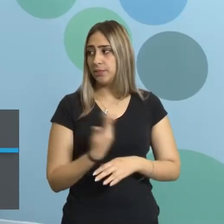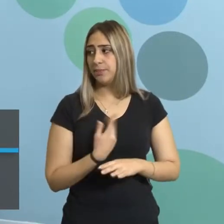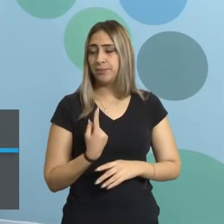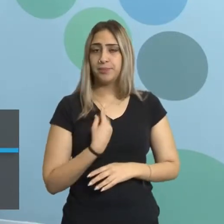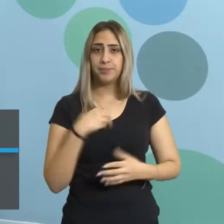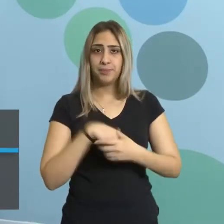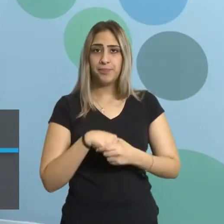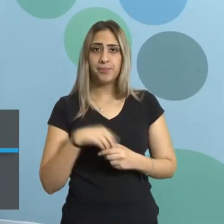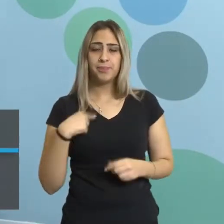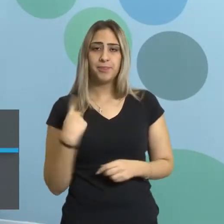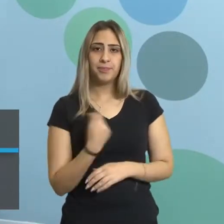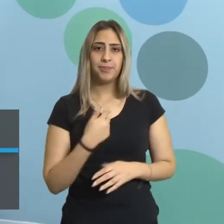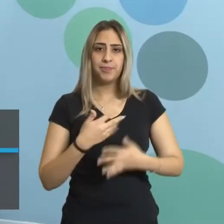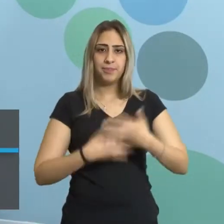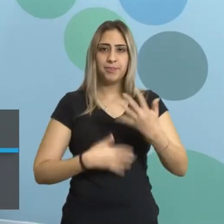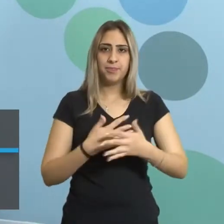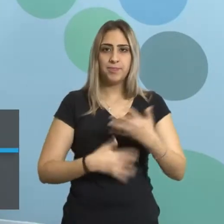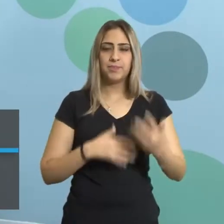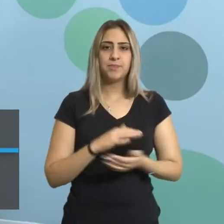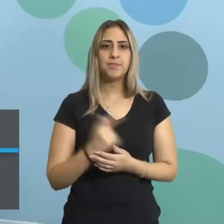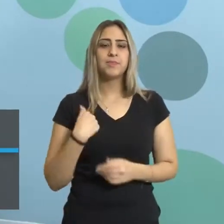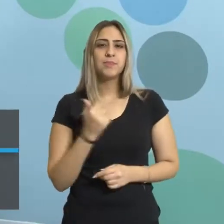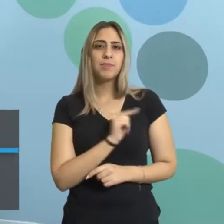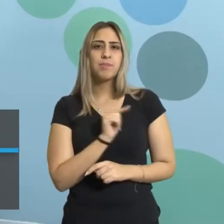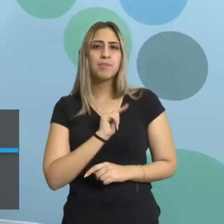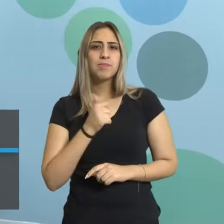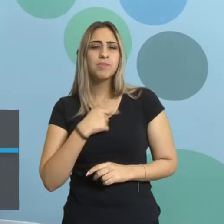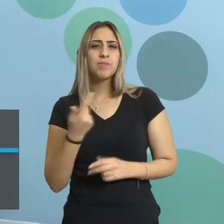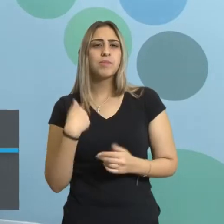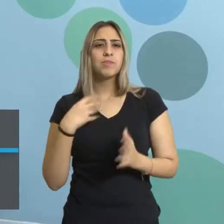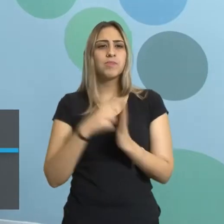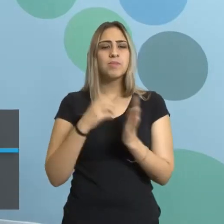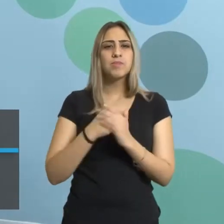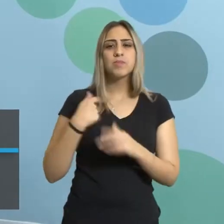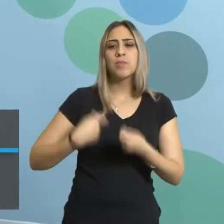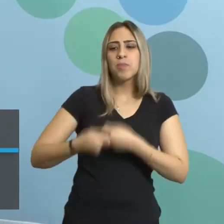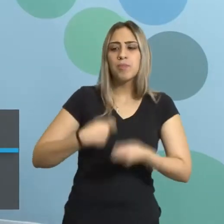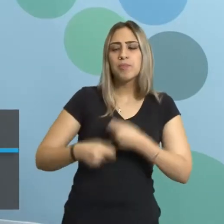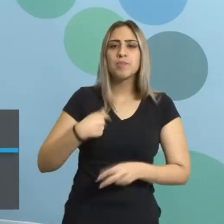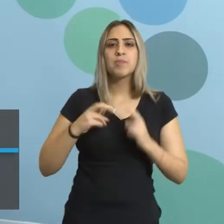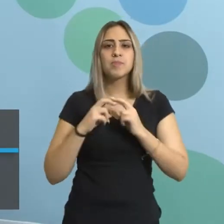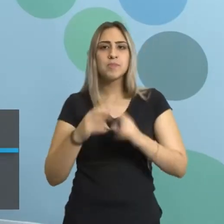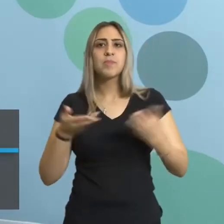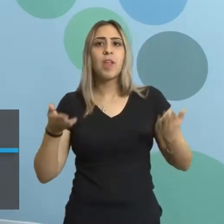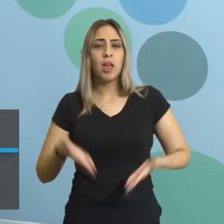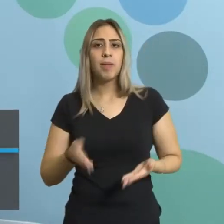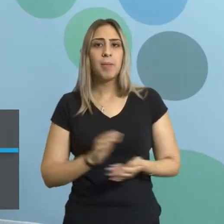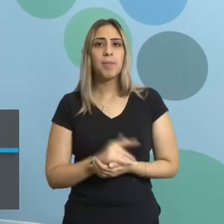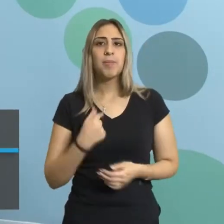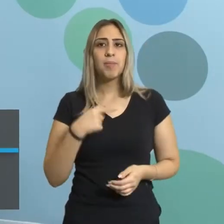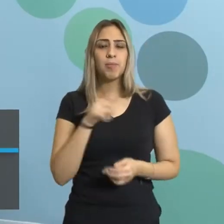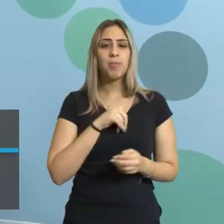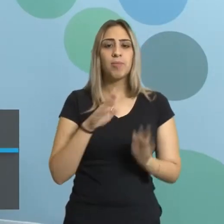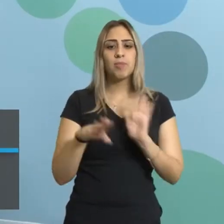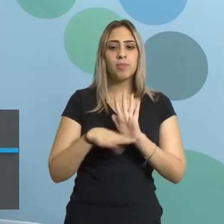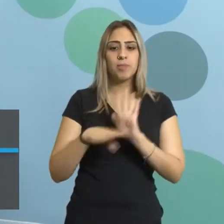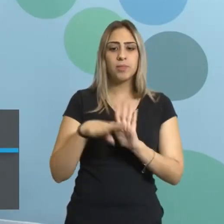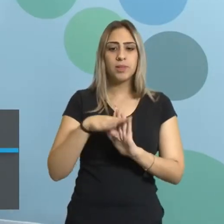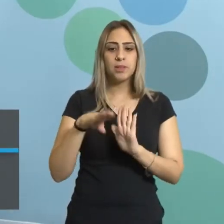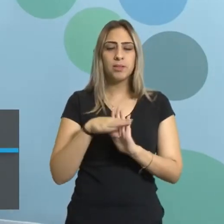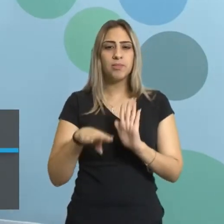olha a quem mora em São Paulo esse quadro também ele tá em uma estação de metrô aqui ele foi elaborada